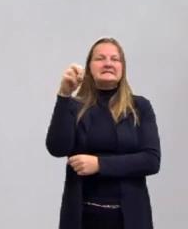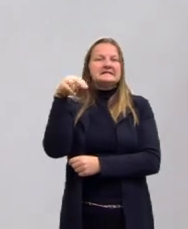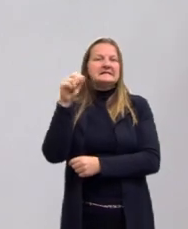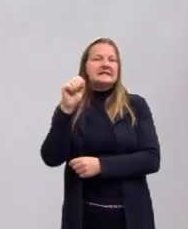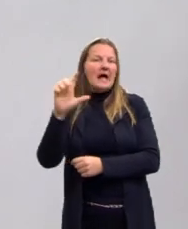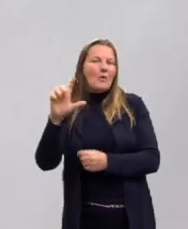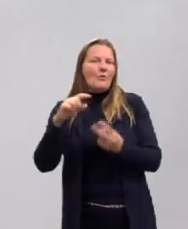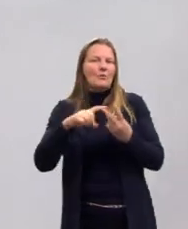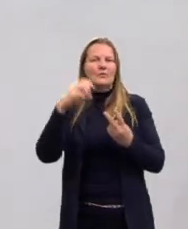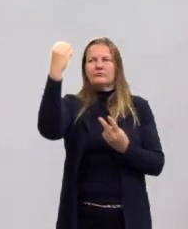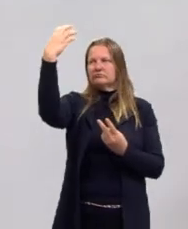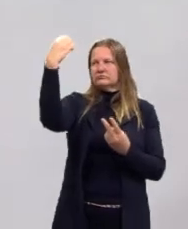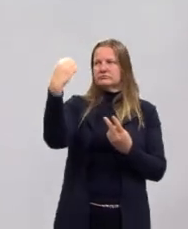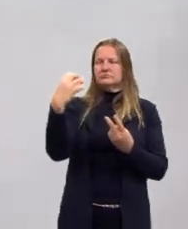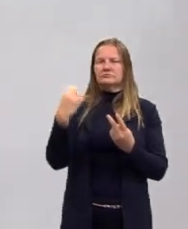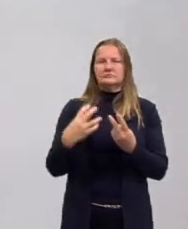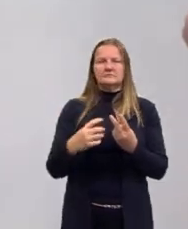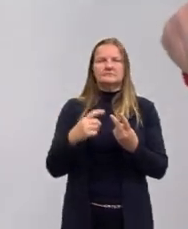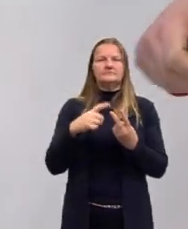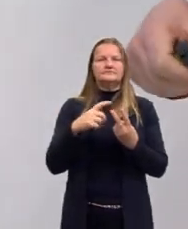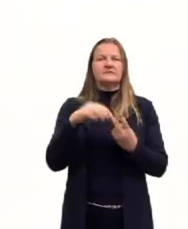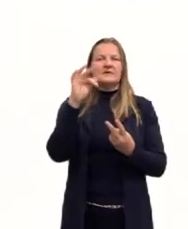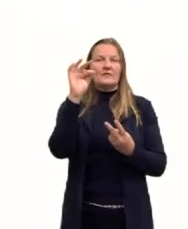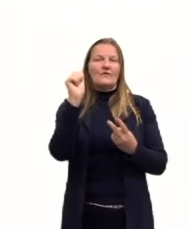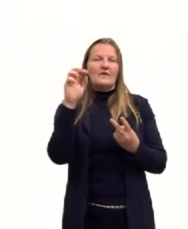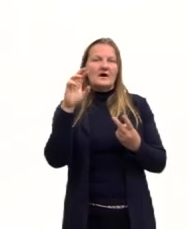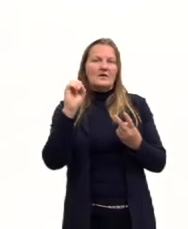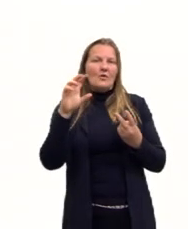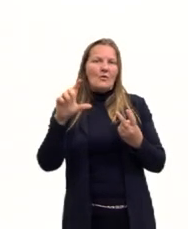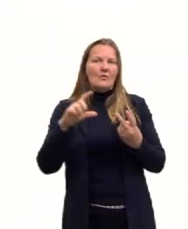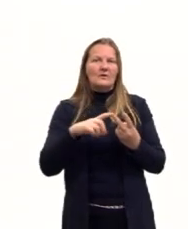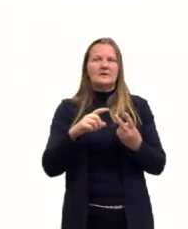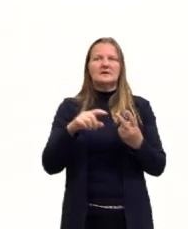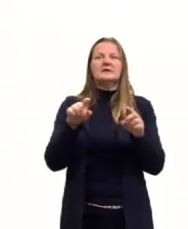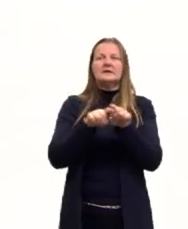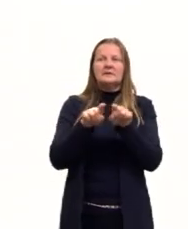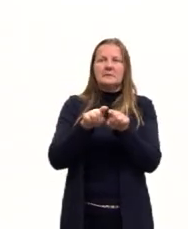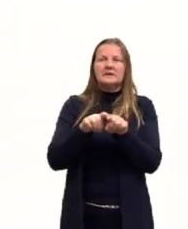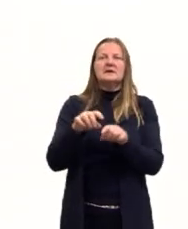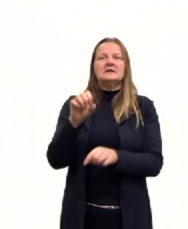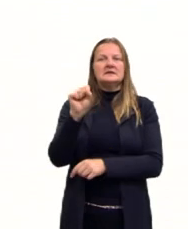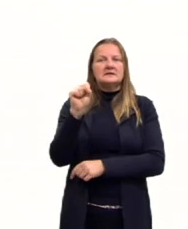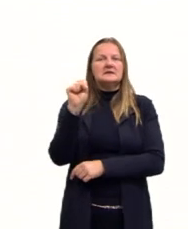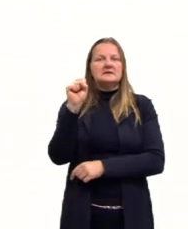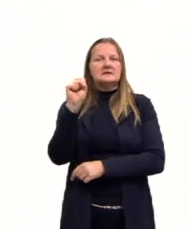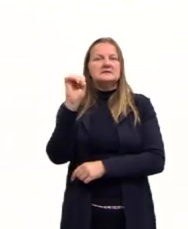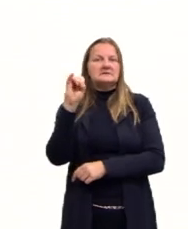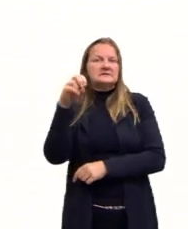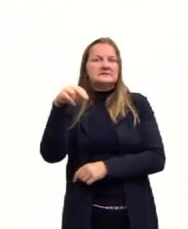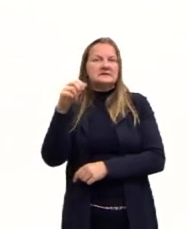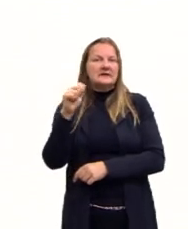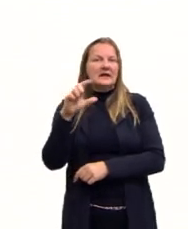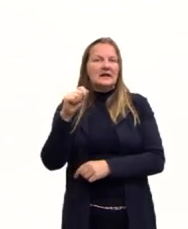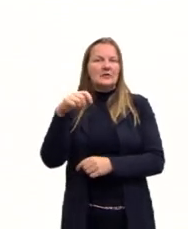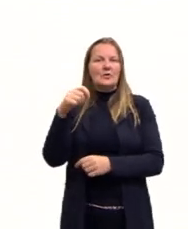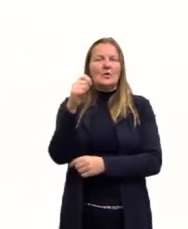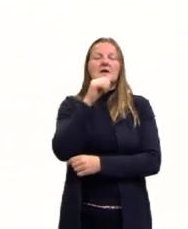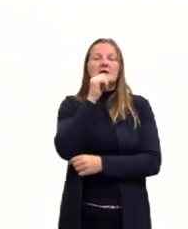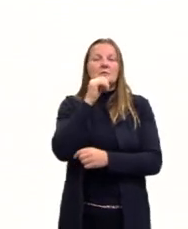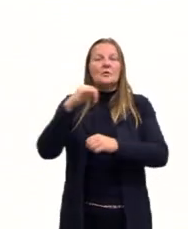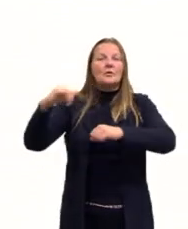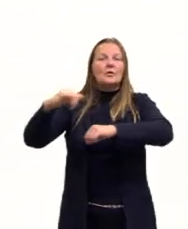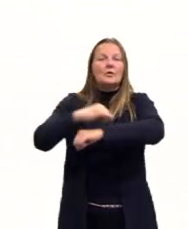Sinaleiro de semáforo de farol esse Sinaleiro ele é empregado também para nomear a pessoa responsável